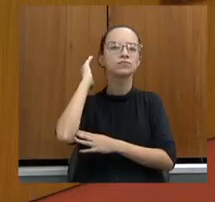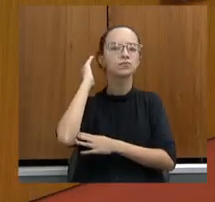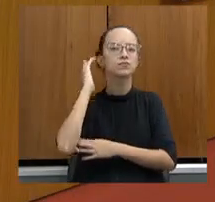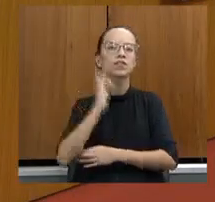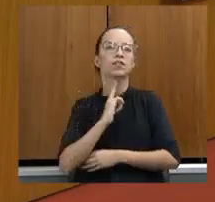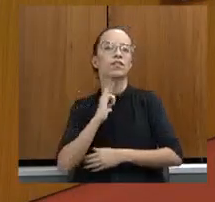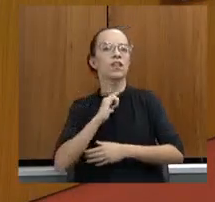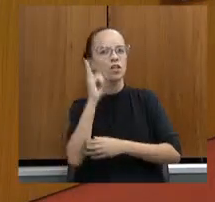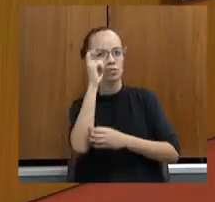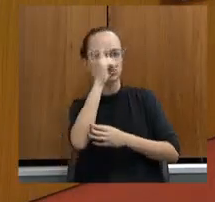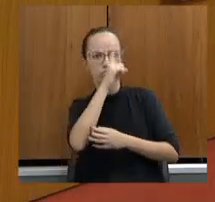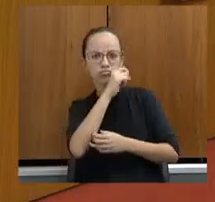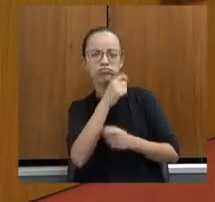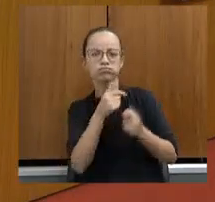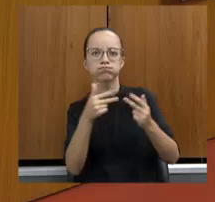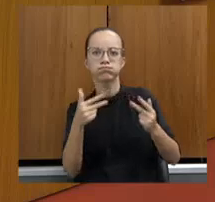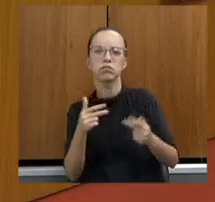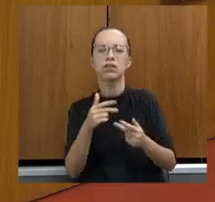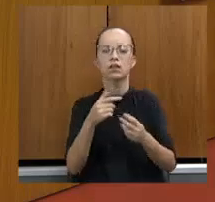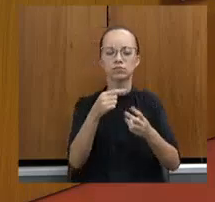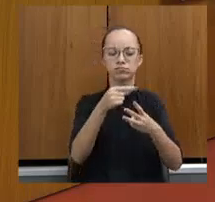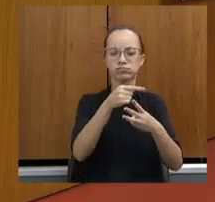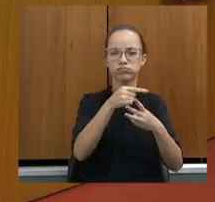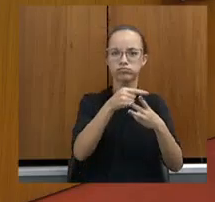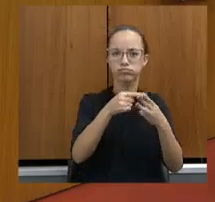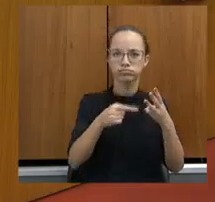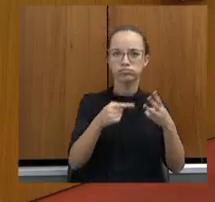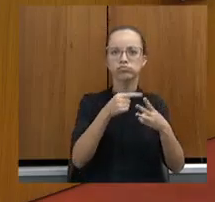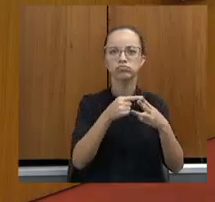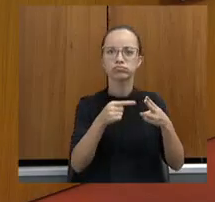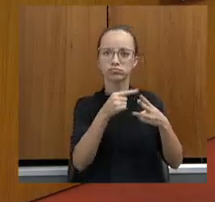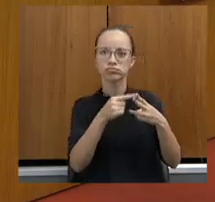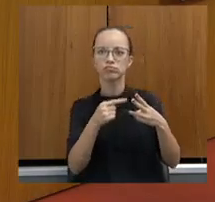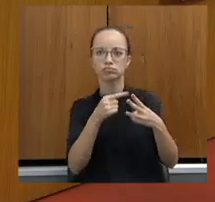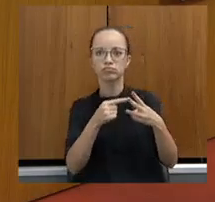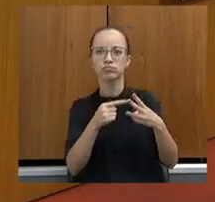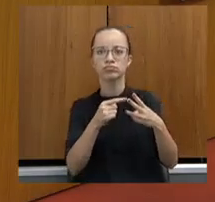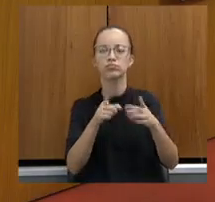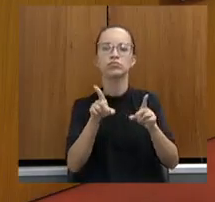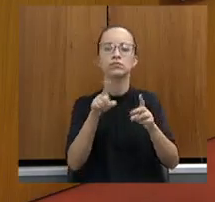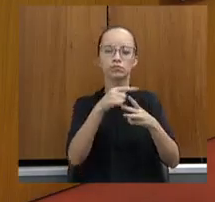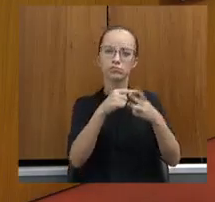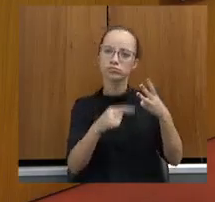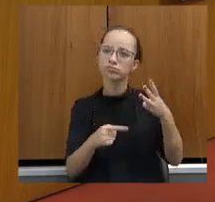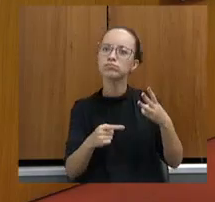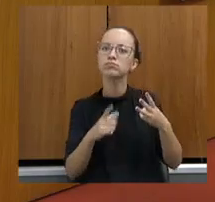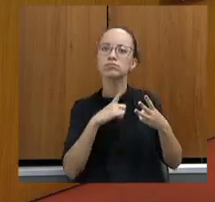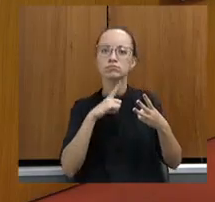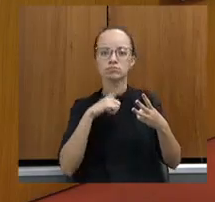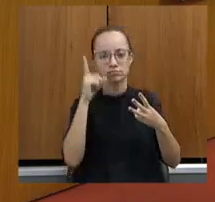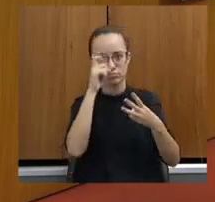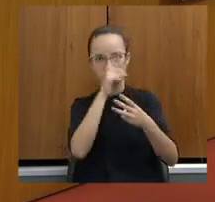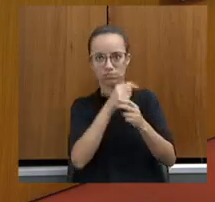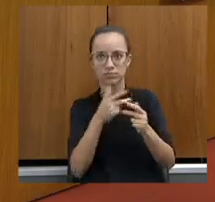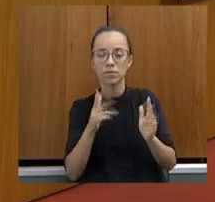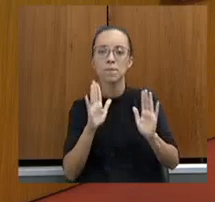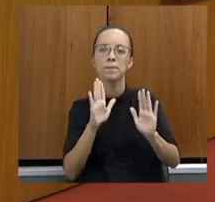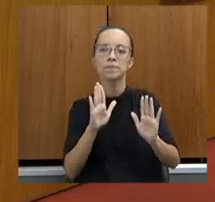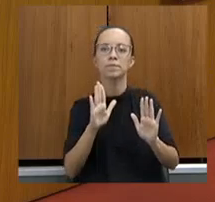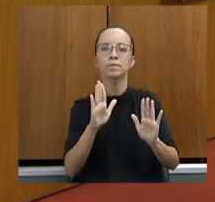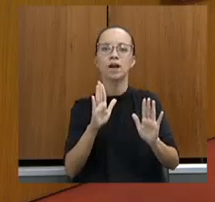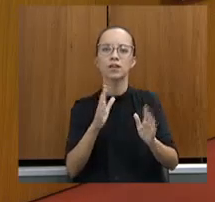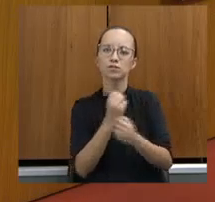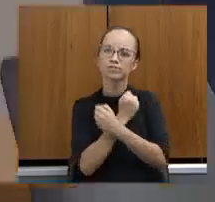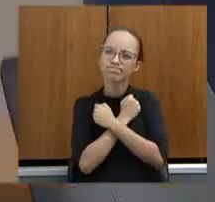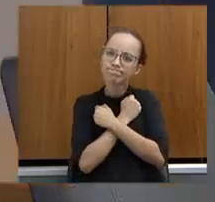e dificuldades né o Gustavo a Luiza e da mesma forma né O Igor né quero que abraçar né